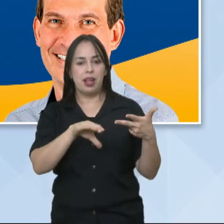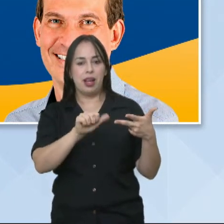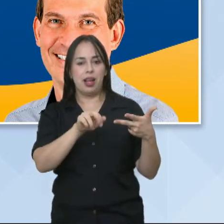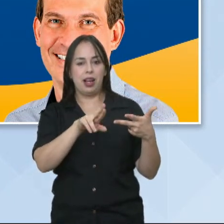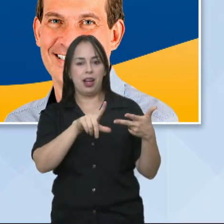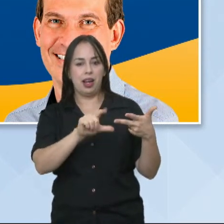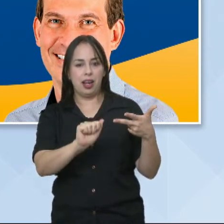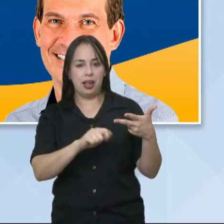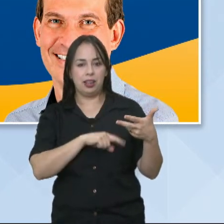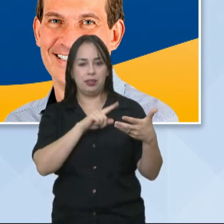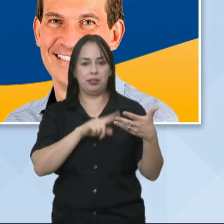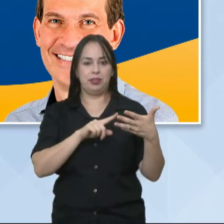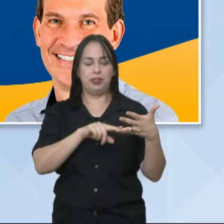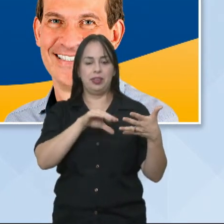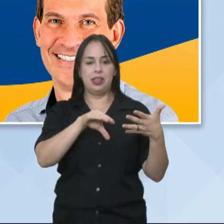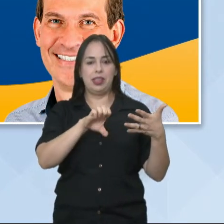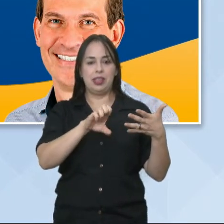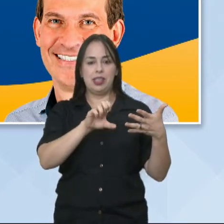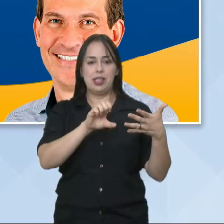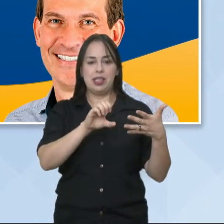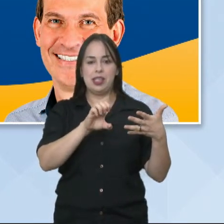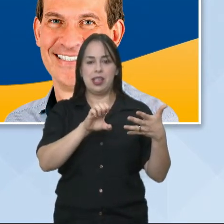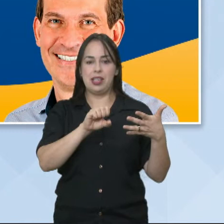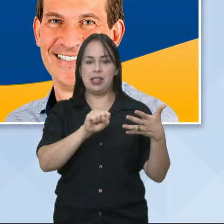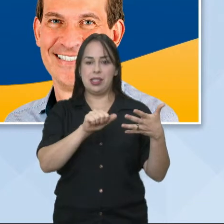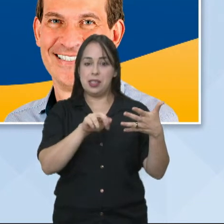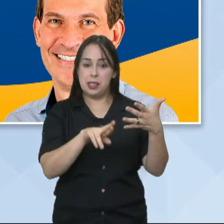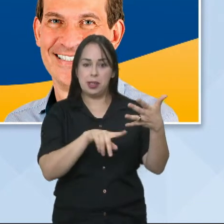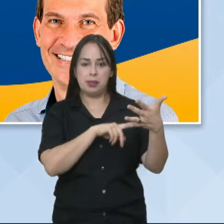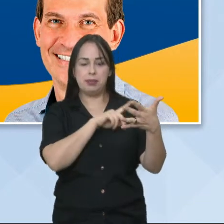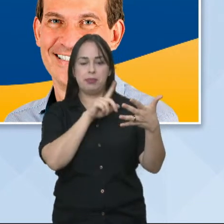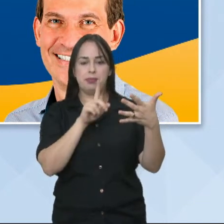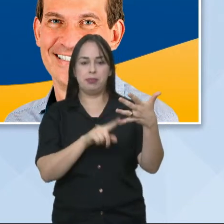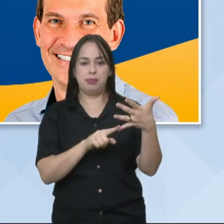Adriana, monitora, o César Jorge,